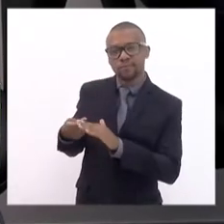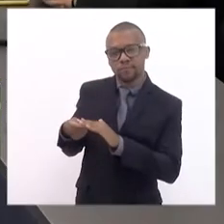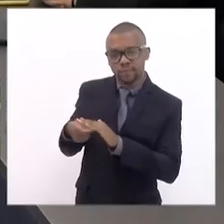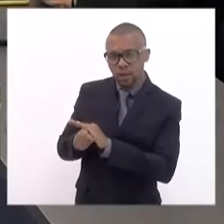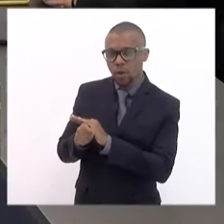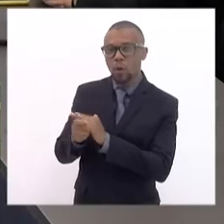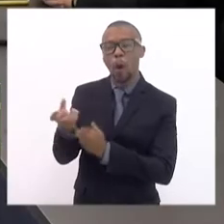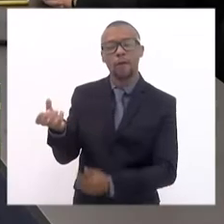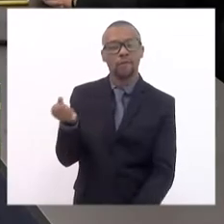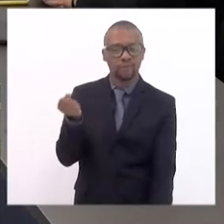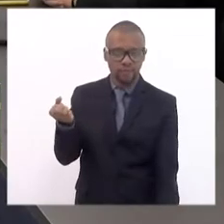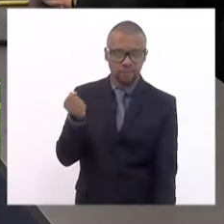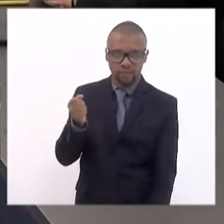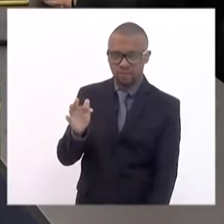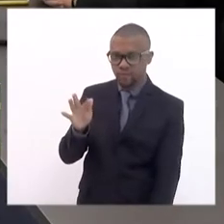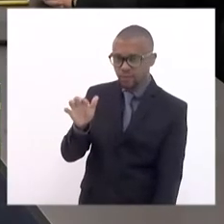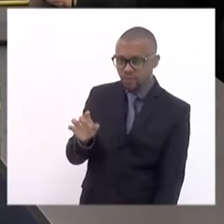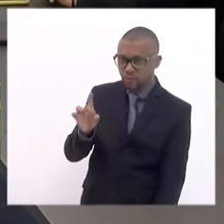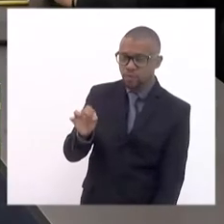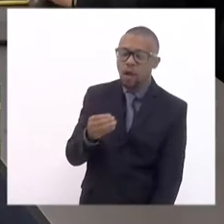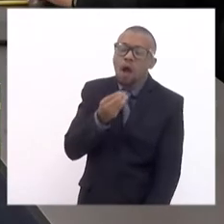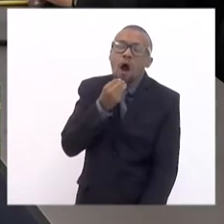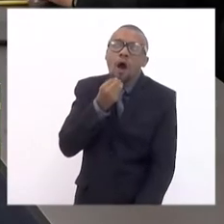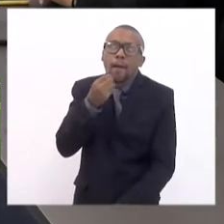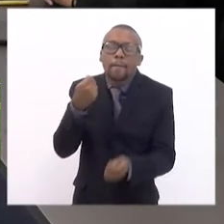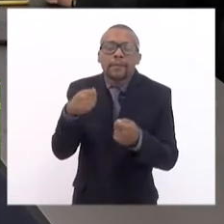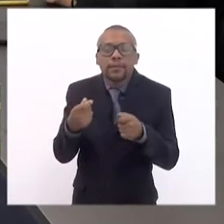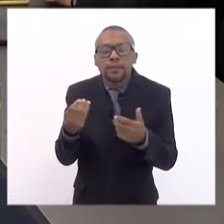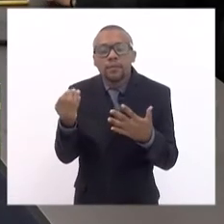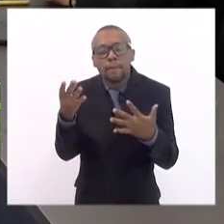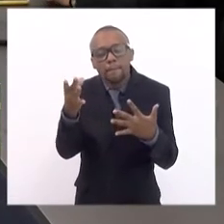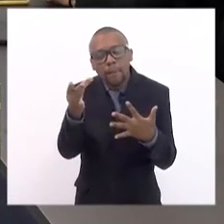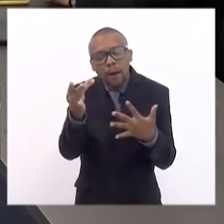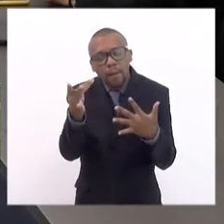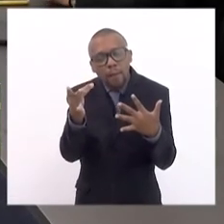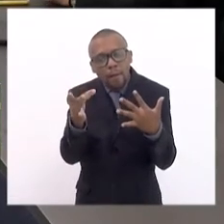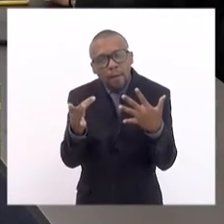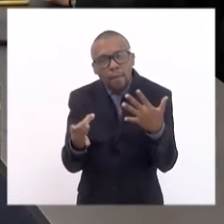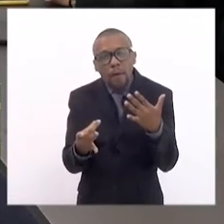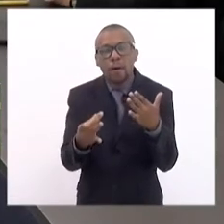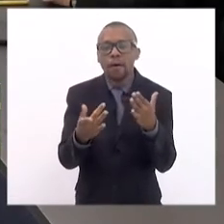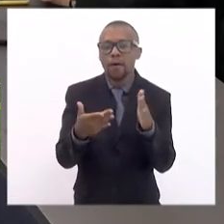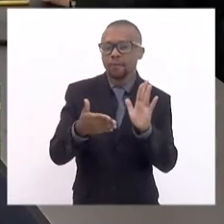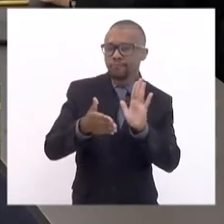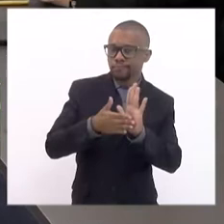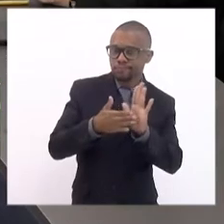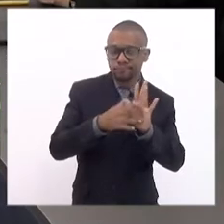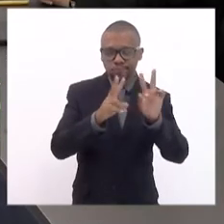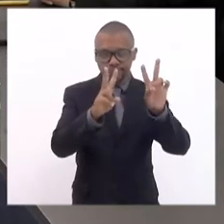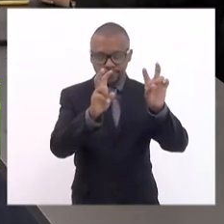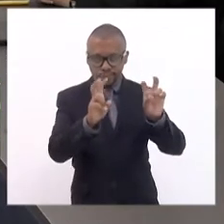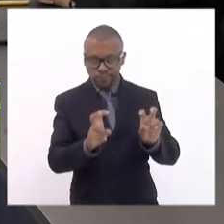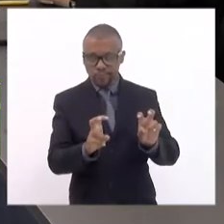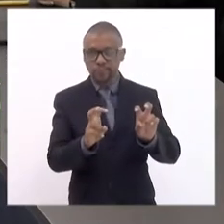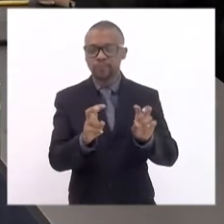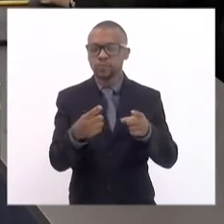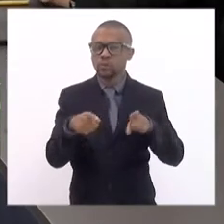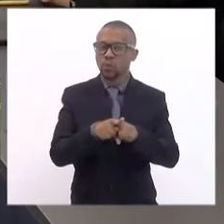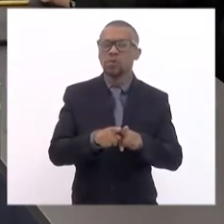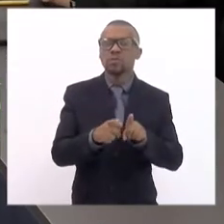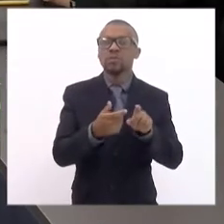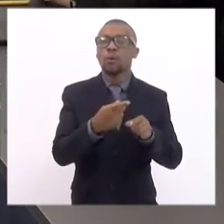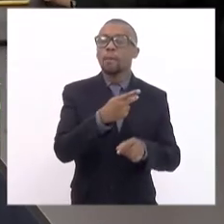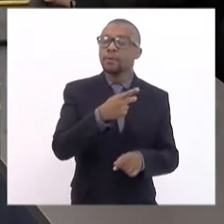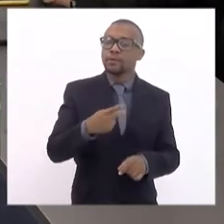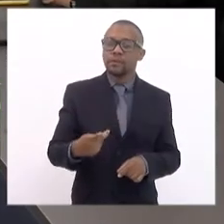boa. Claro que é preciso detalhar uma agenda que o secretário terá que fazer com o presidente da LERJ e com a frente parlamentar, mas há uma predisposição